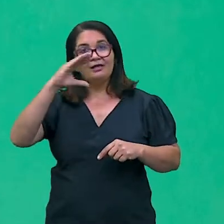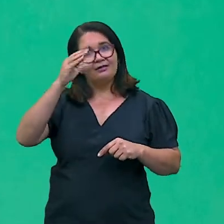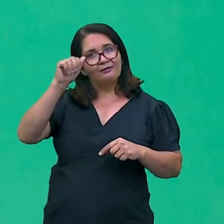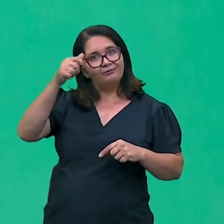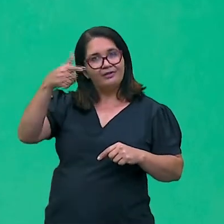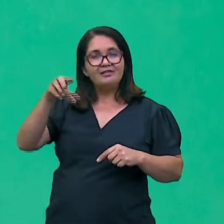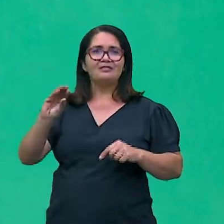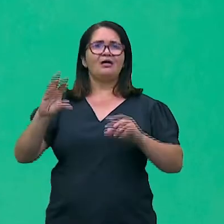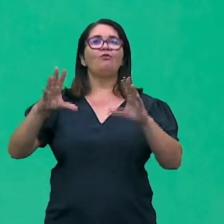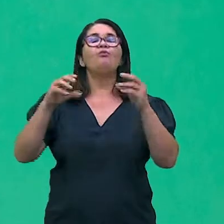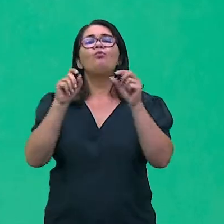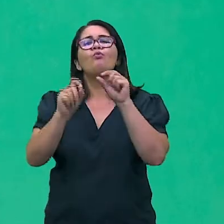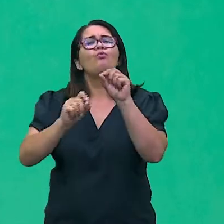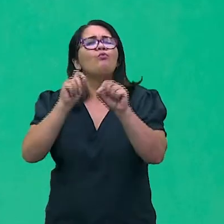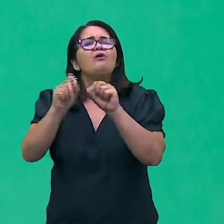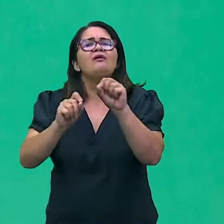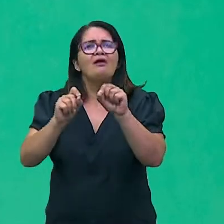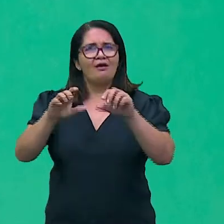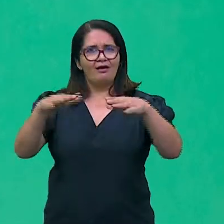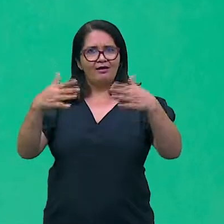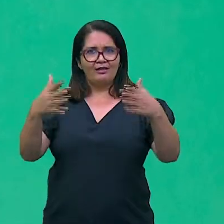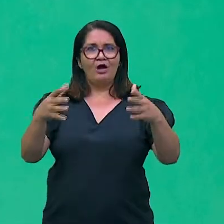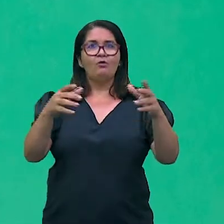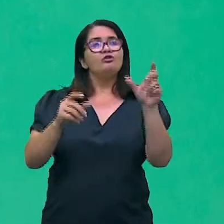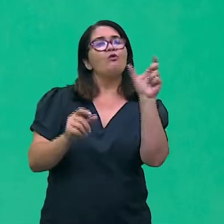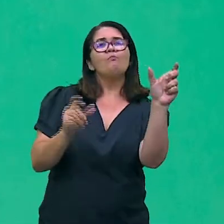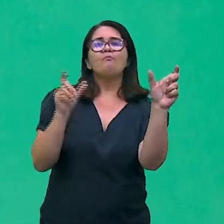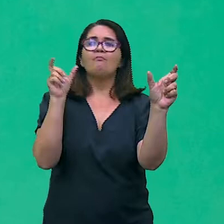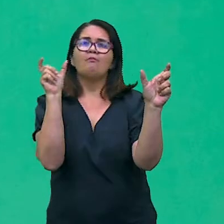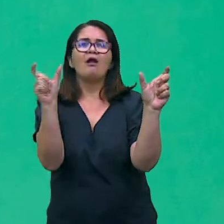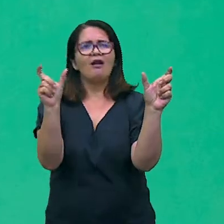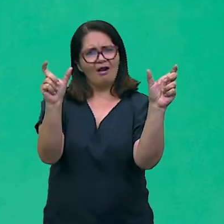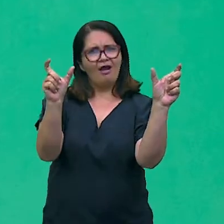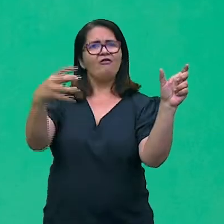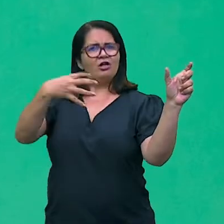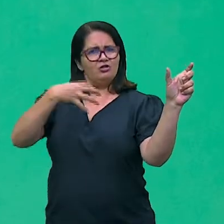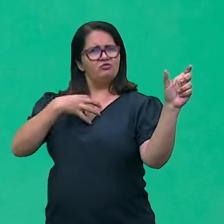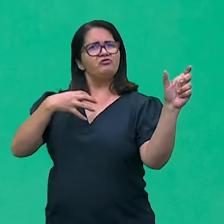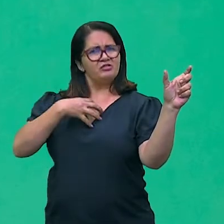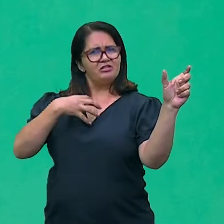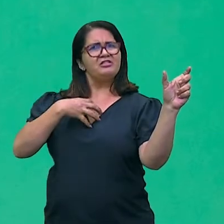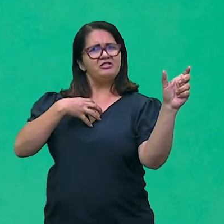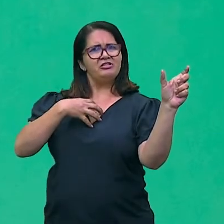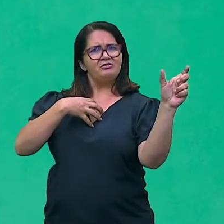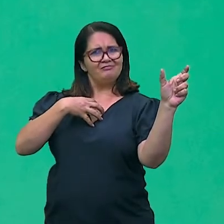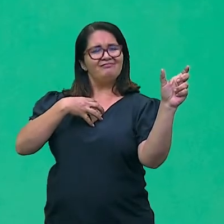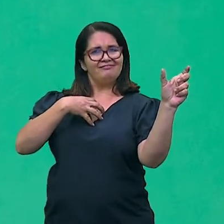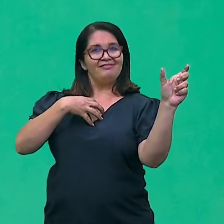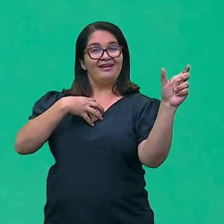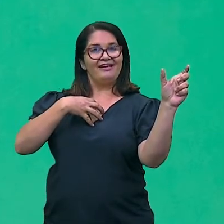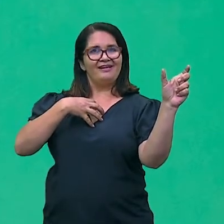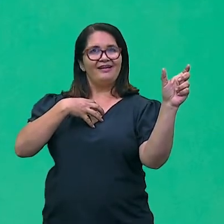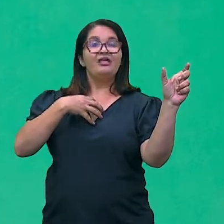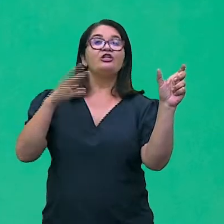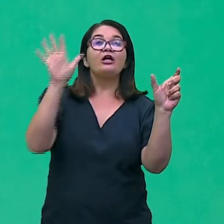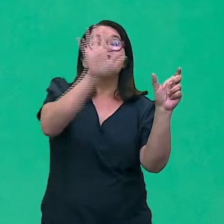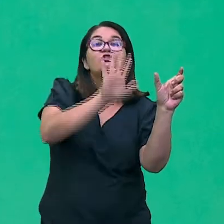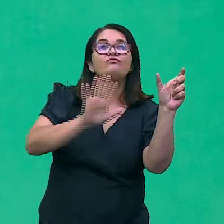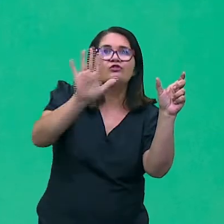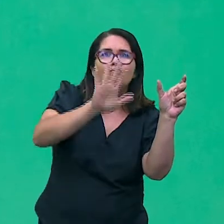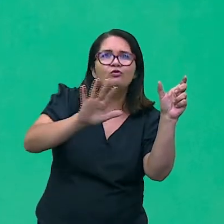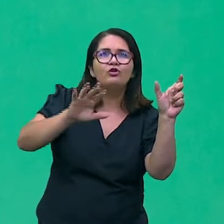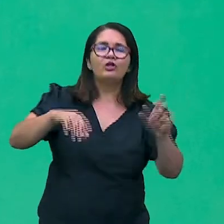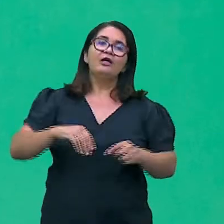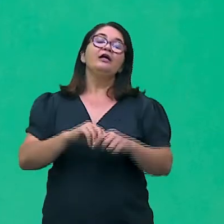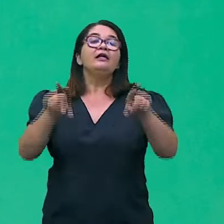está associado a palavras usadas no sentido figurado. Isso é, que pode ter